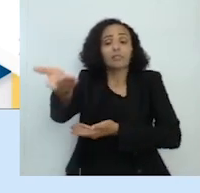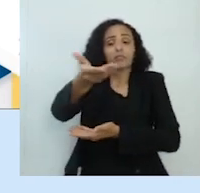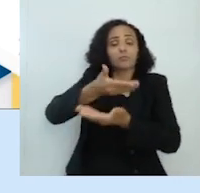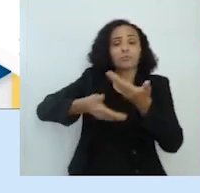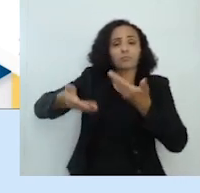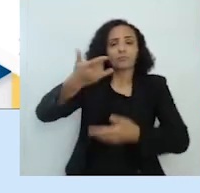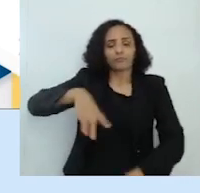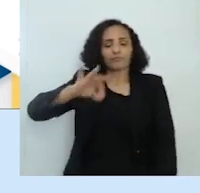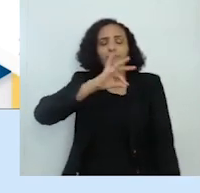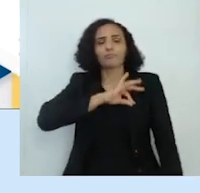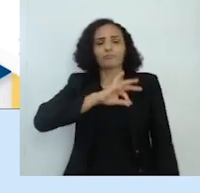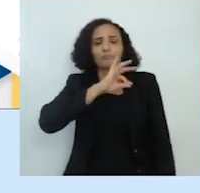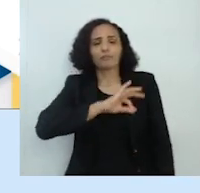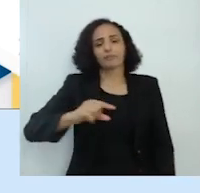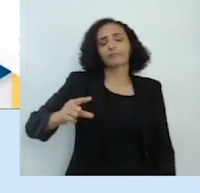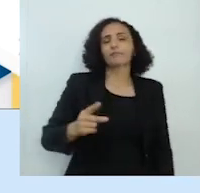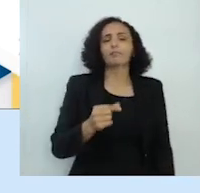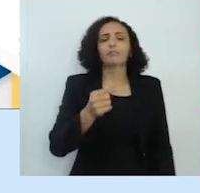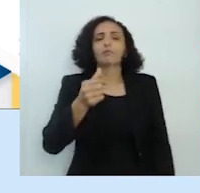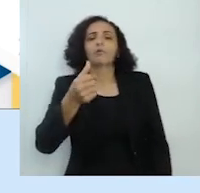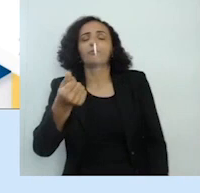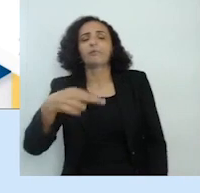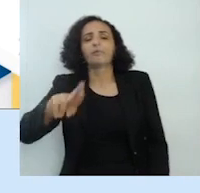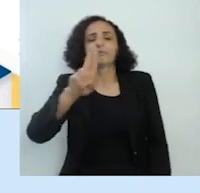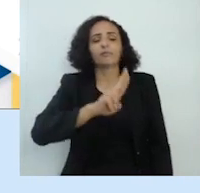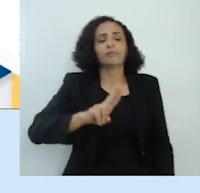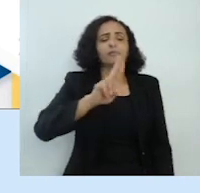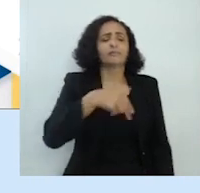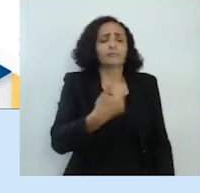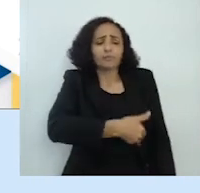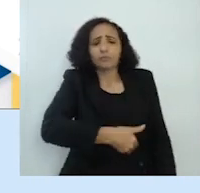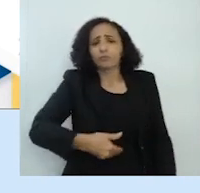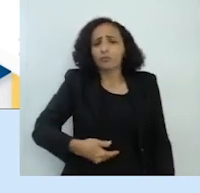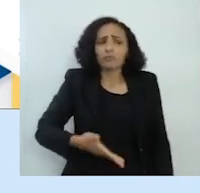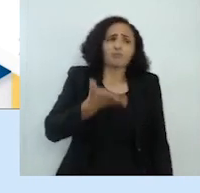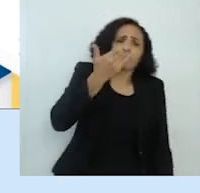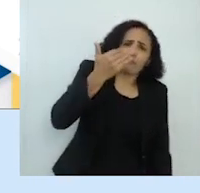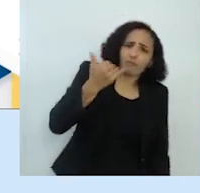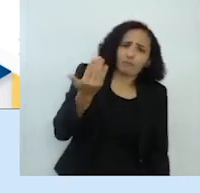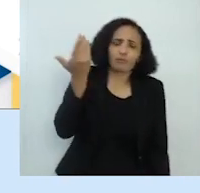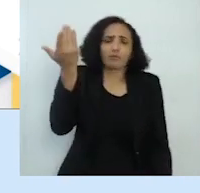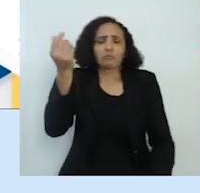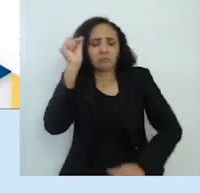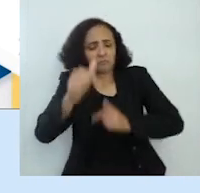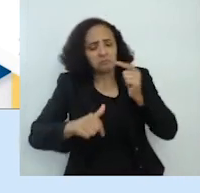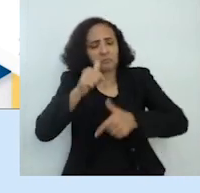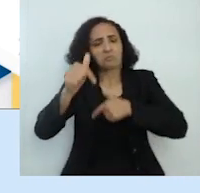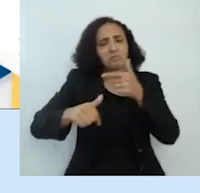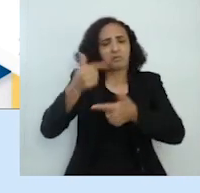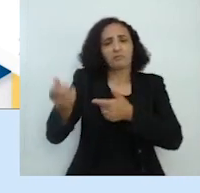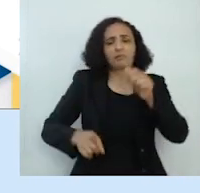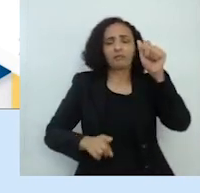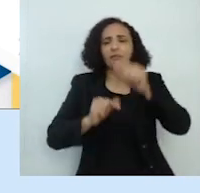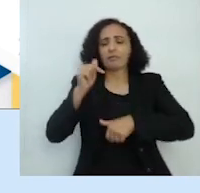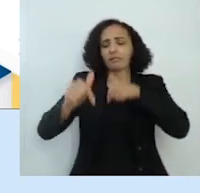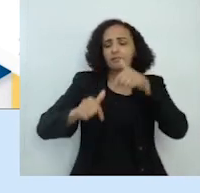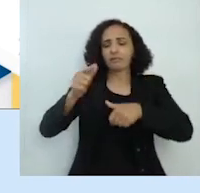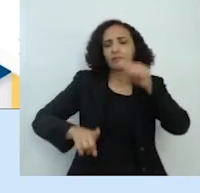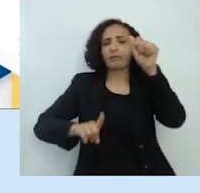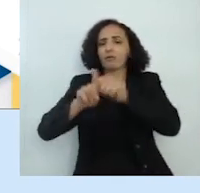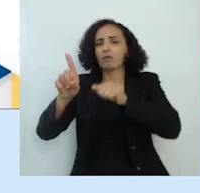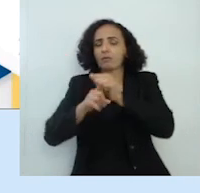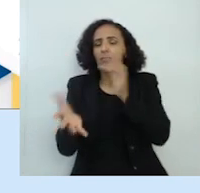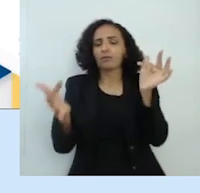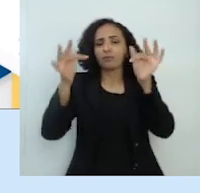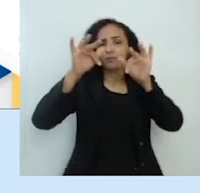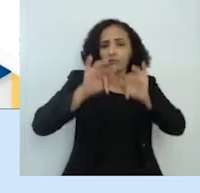e um dinheiro que usará para cobrir suas necessidades. É o que eu te falei. Eu trabalho o mês todinho e no final do mês eu vou receber